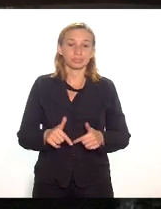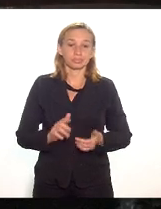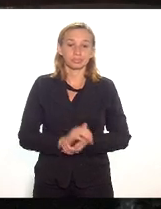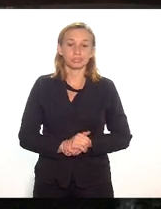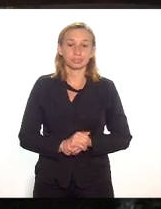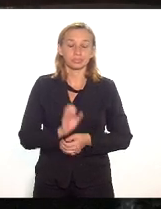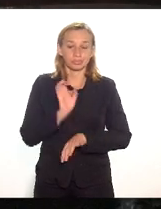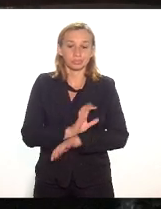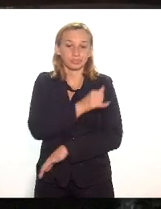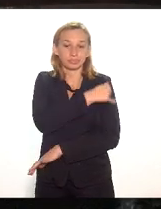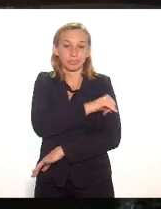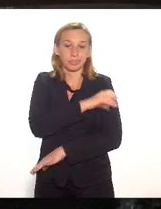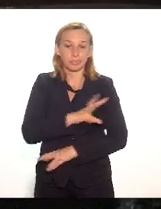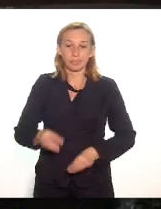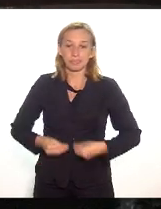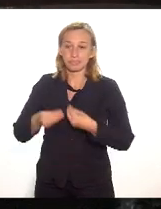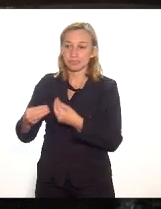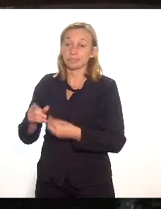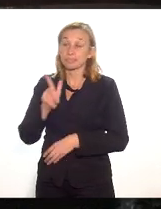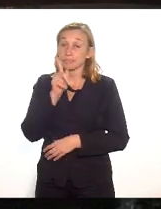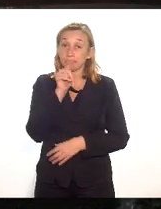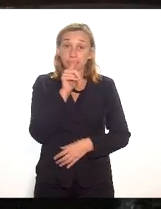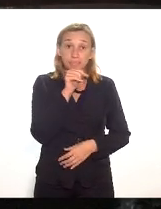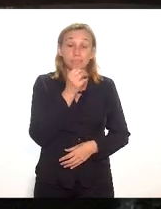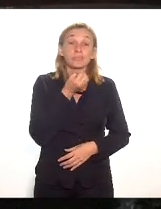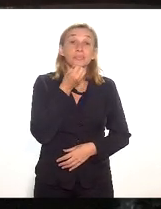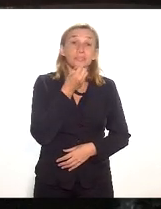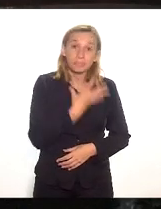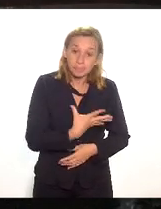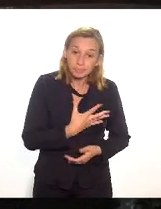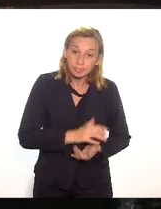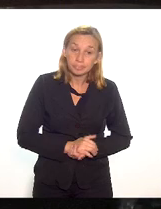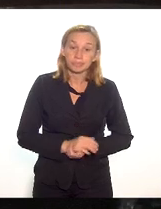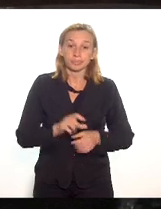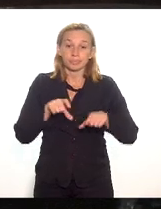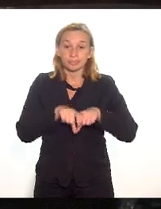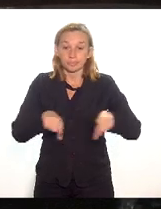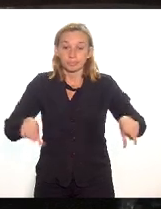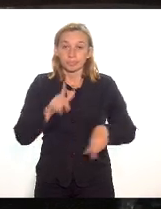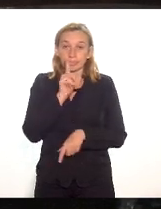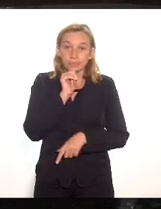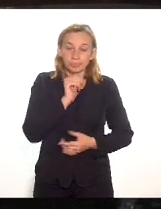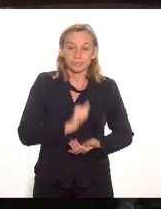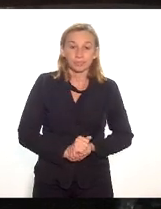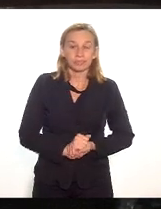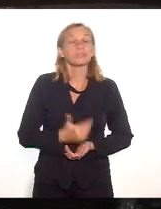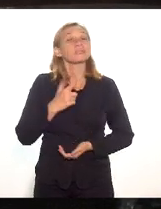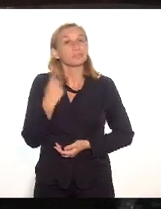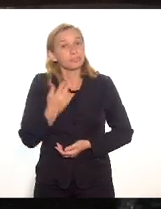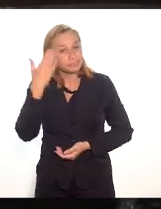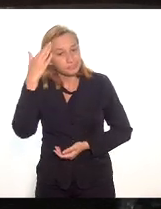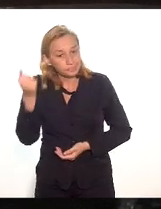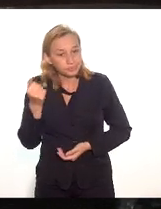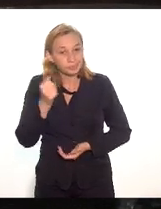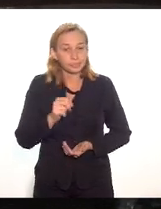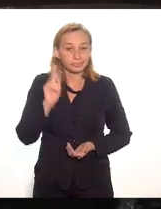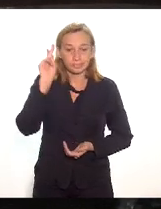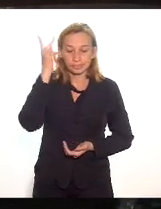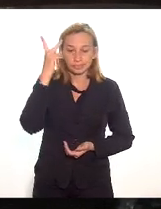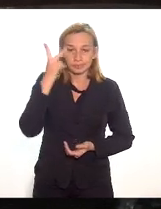Janeiro, entregando água boa, entregando saneamento básico, porque a gente sabe que essa história